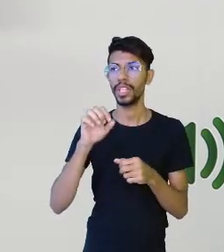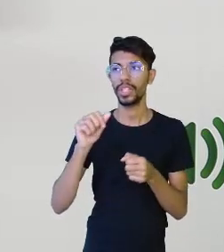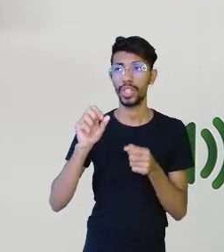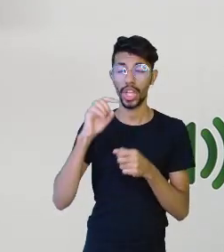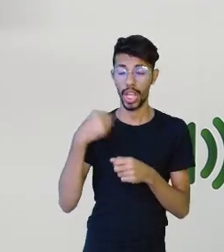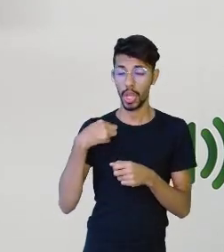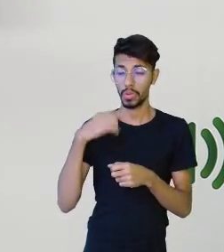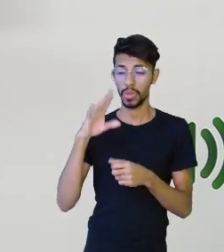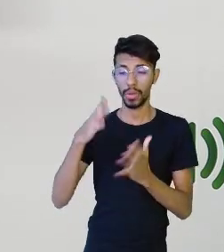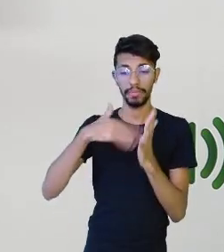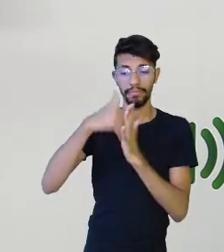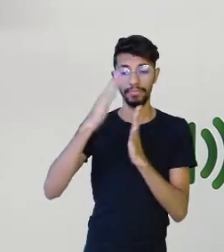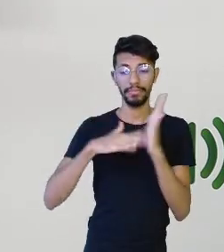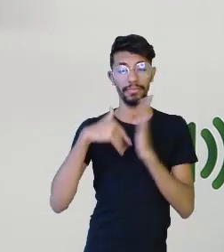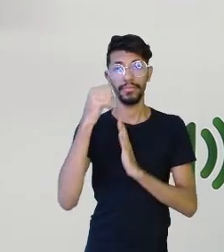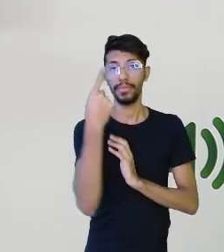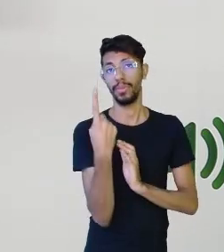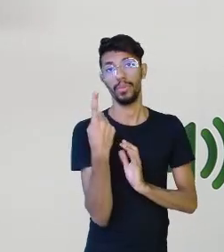uma.